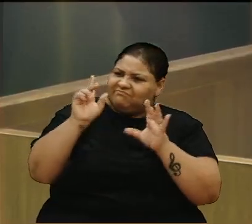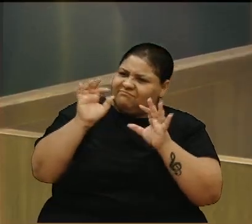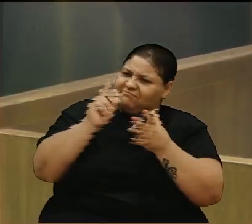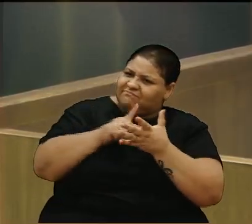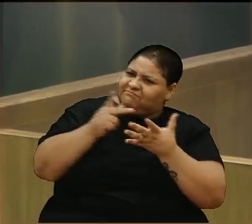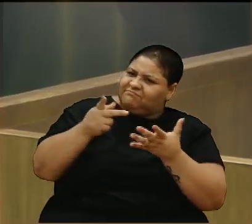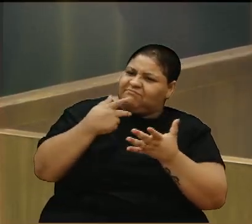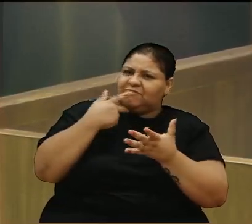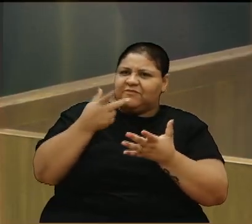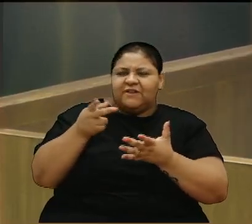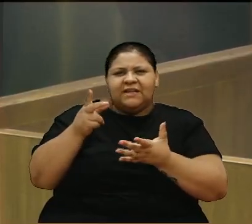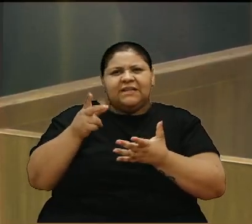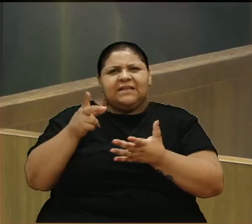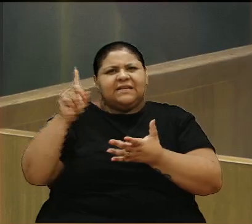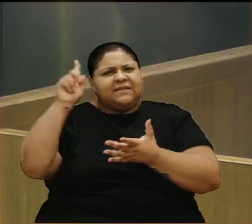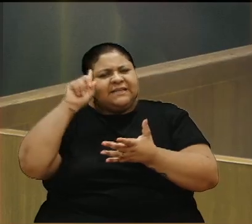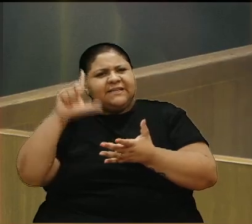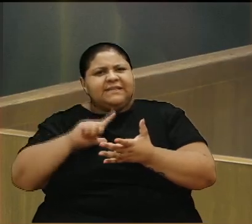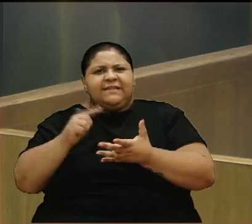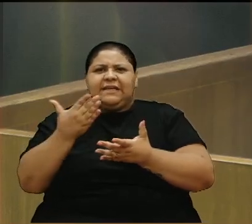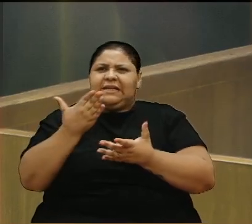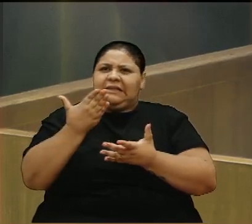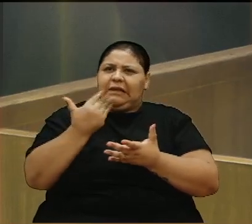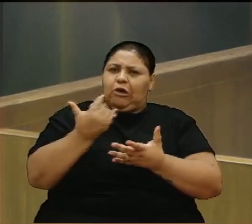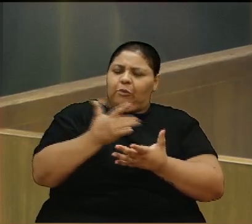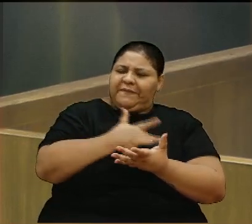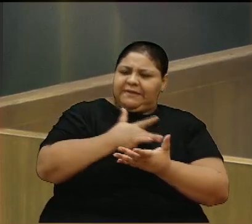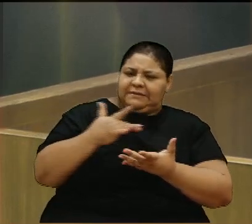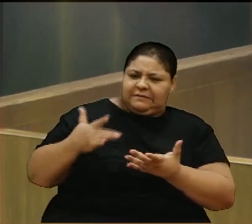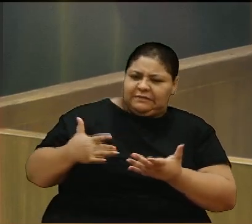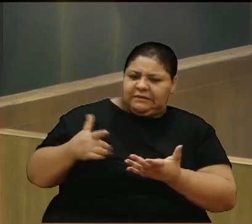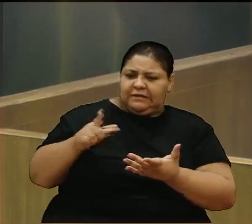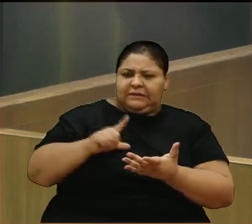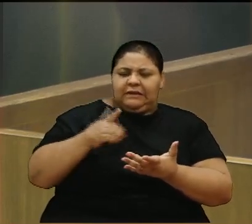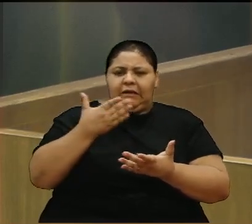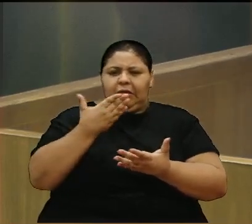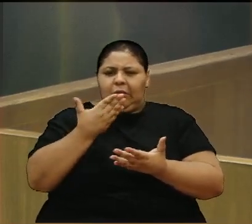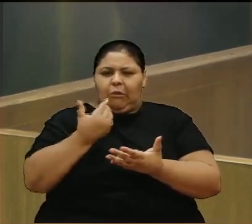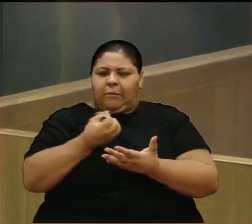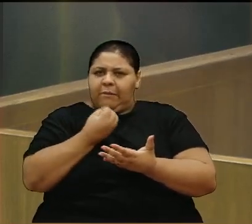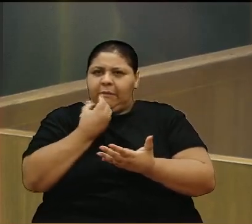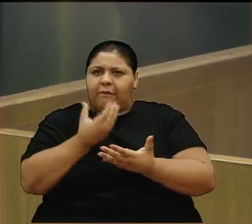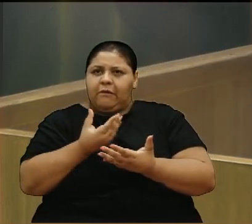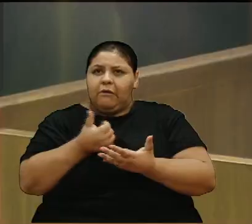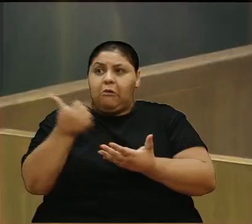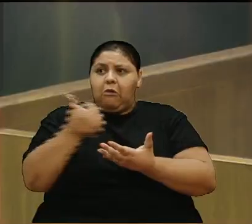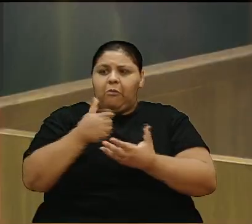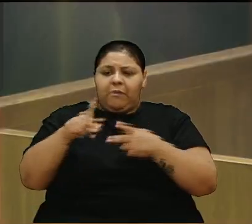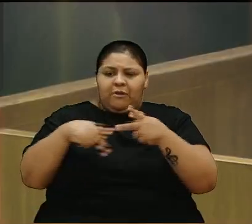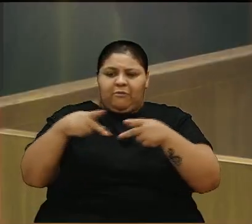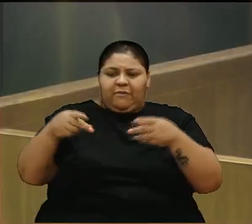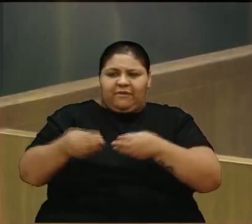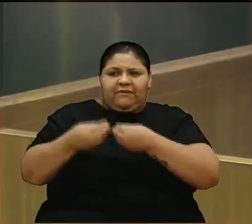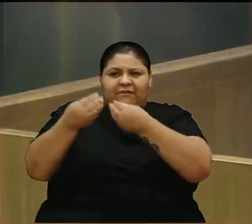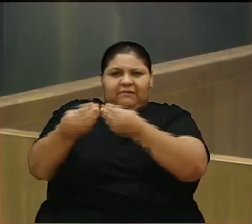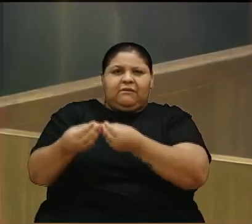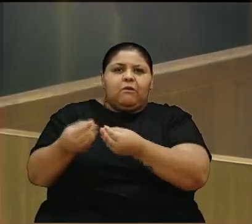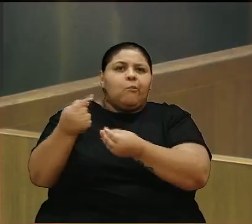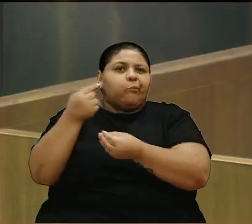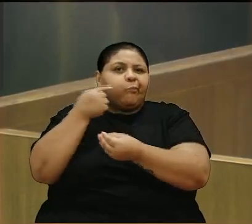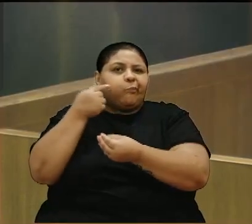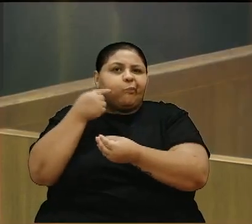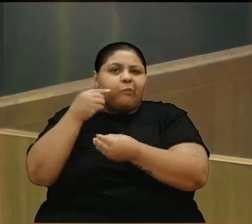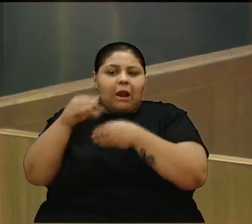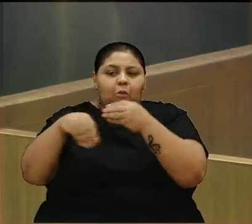gente que fala todos os dias que tem que comer só coisa boa, que tem que comer saudável, o primeiro presente que a gente dá é uma balinha, é um bombom,